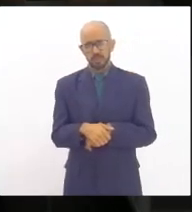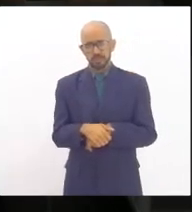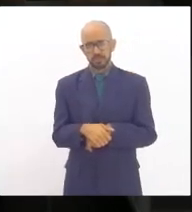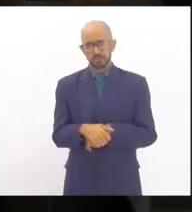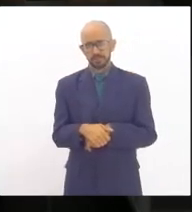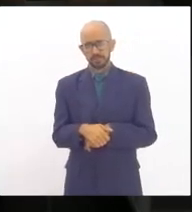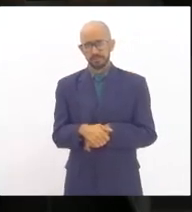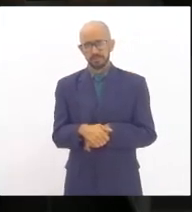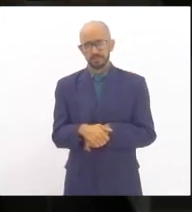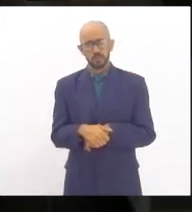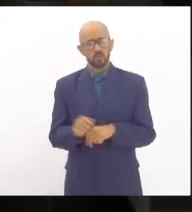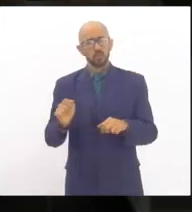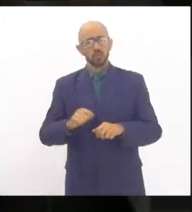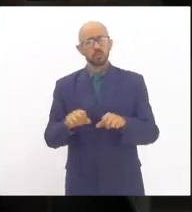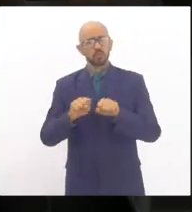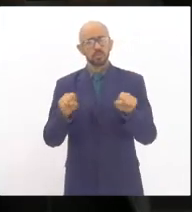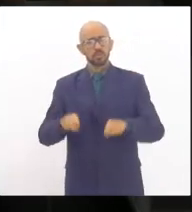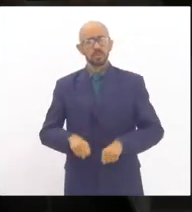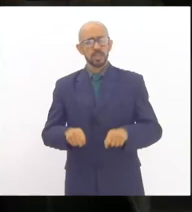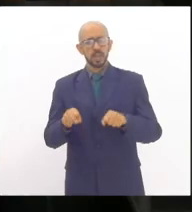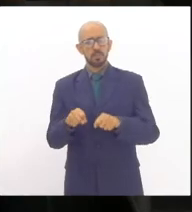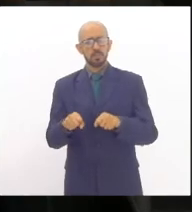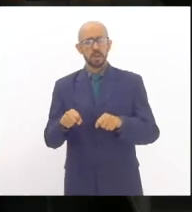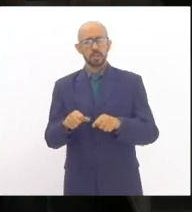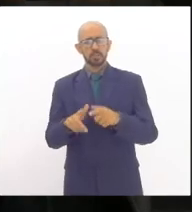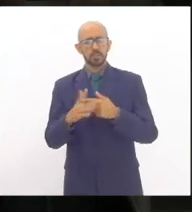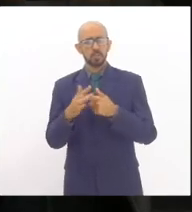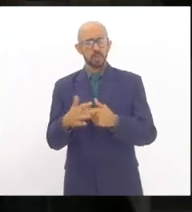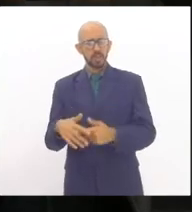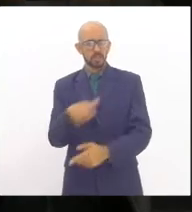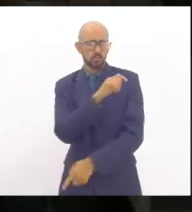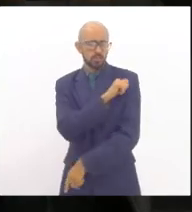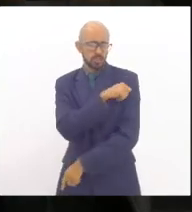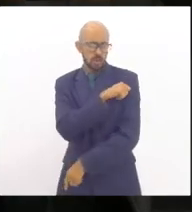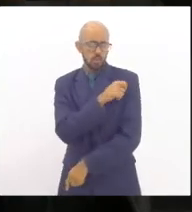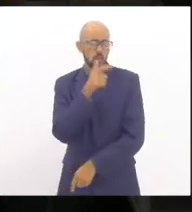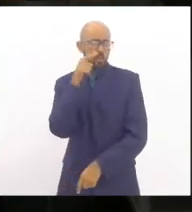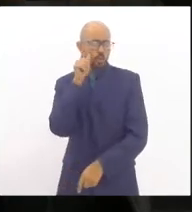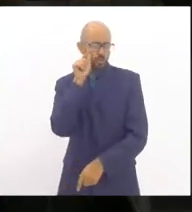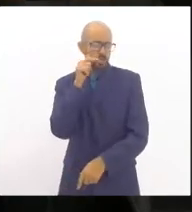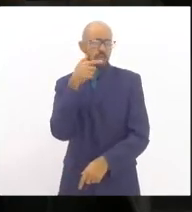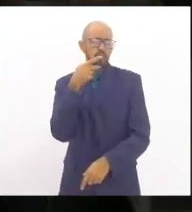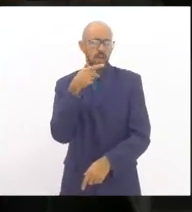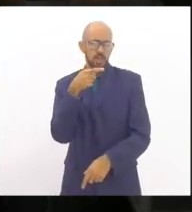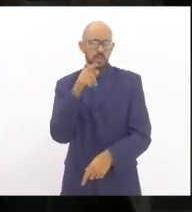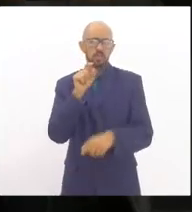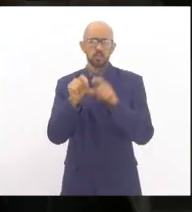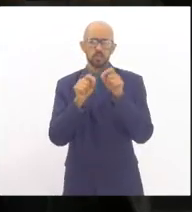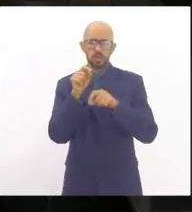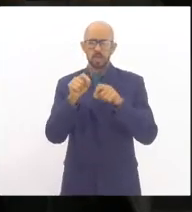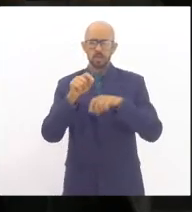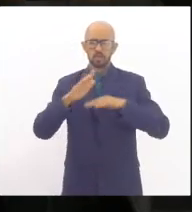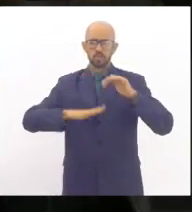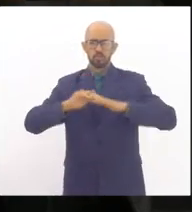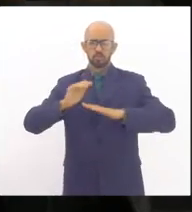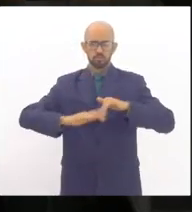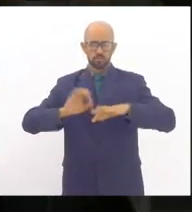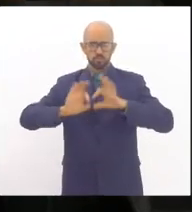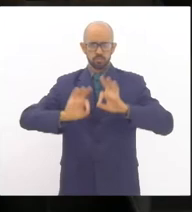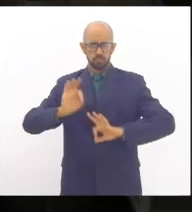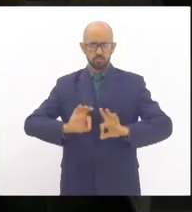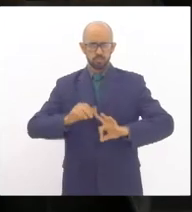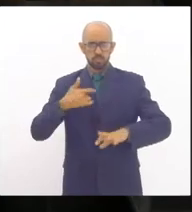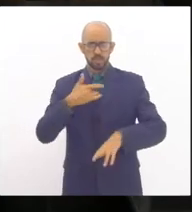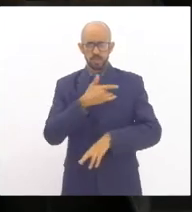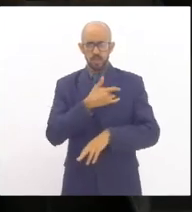do regime de recuperação fiscal ontem mesmo mencionei como no caso do plano de Cargos da saúde